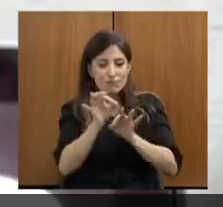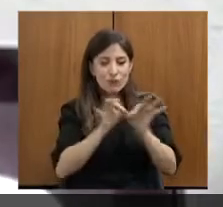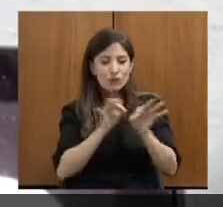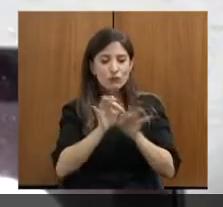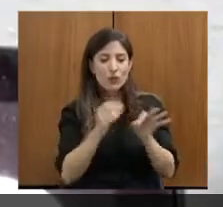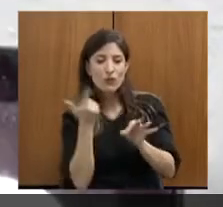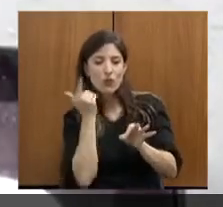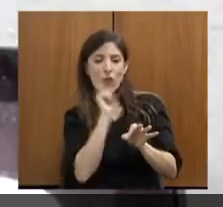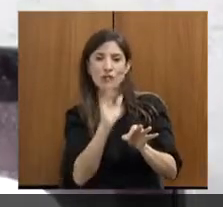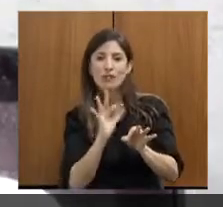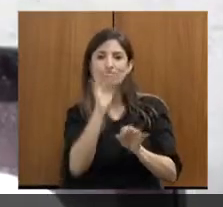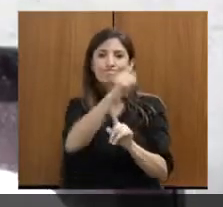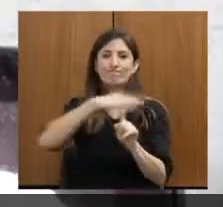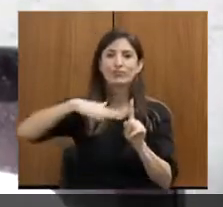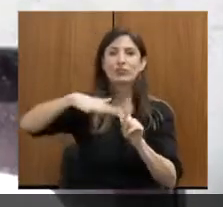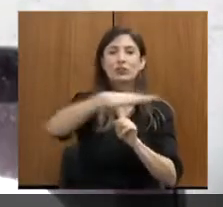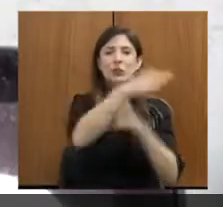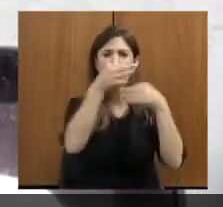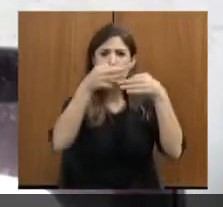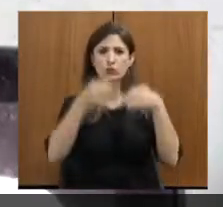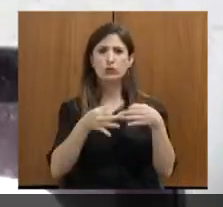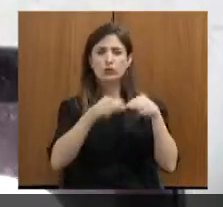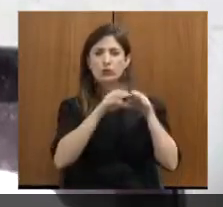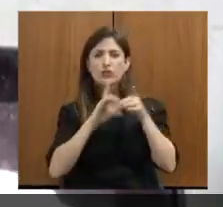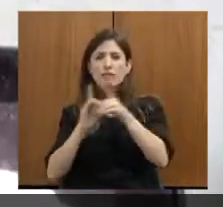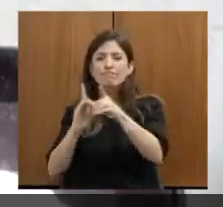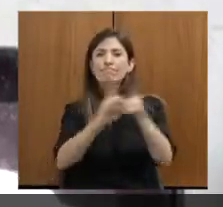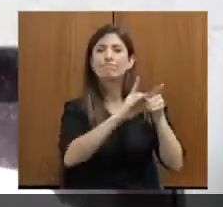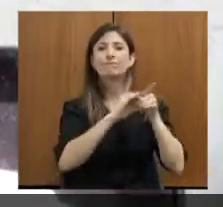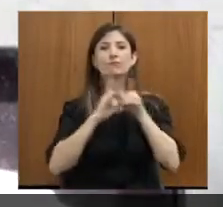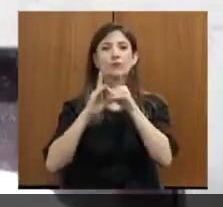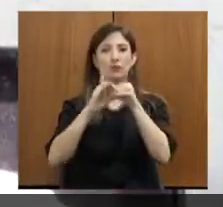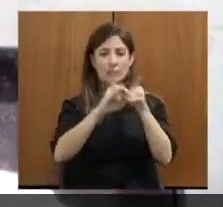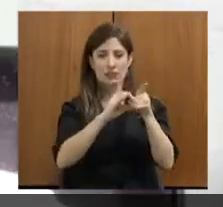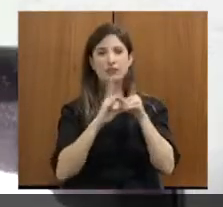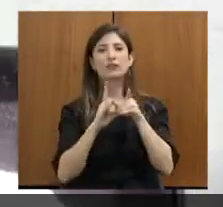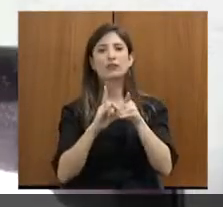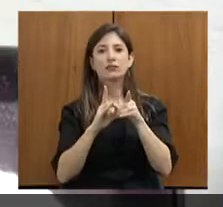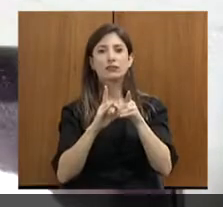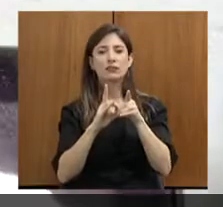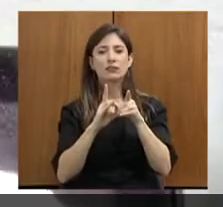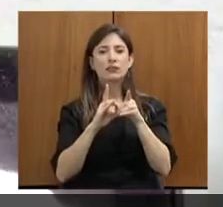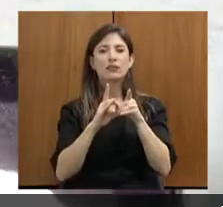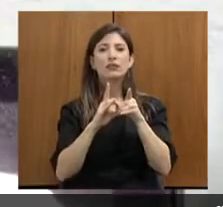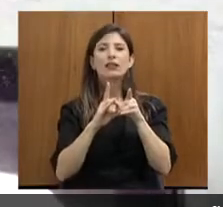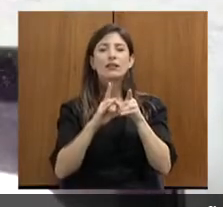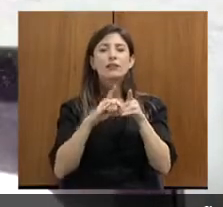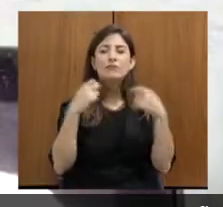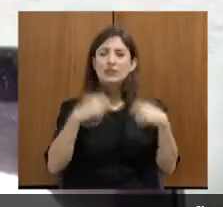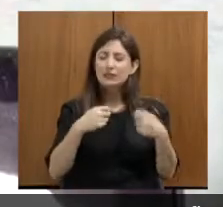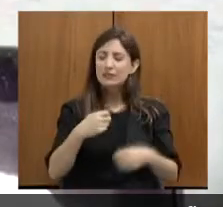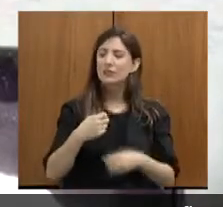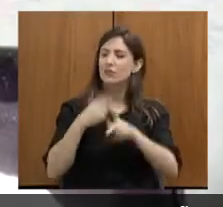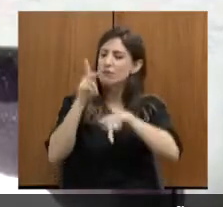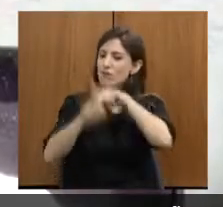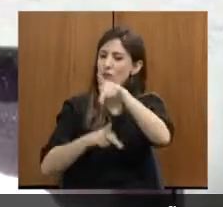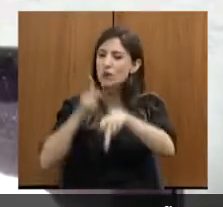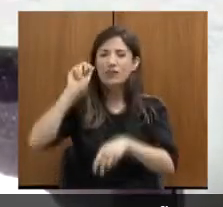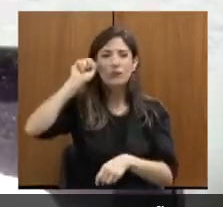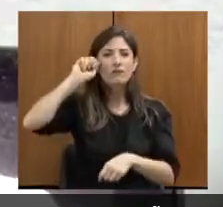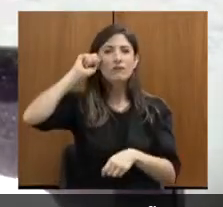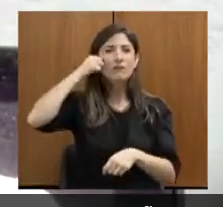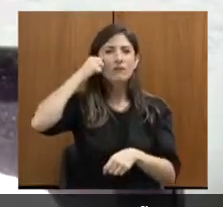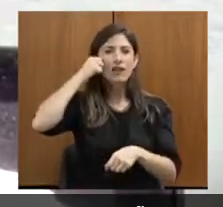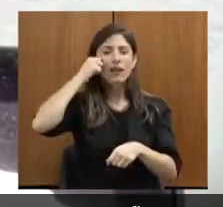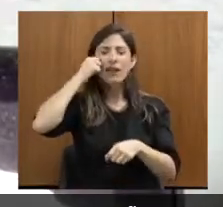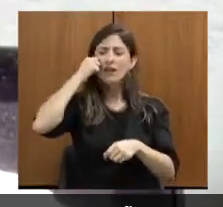fraterna e democrática a centralidade das existências e da presença da população negra nesse